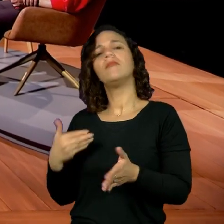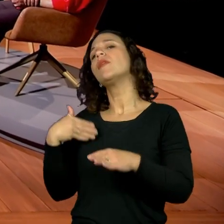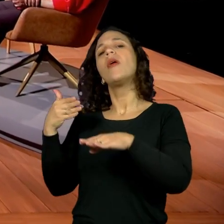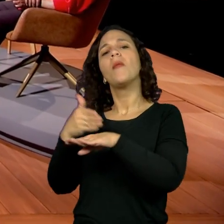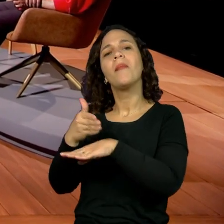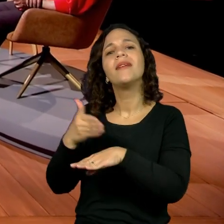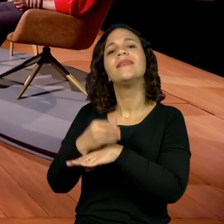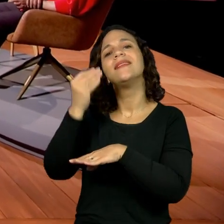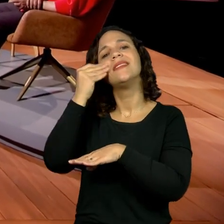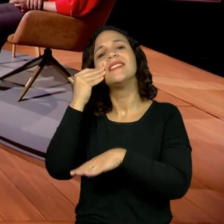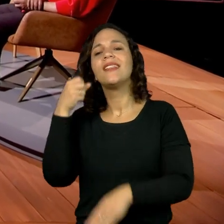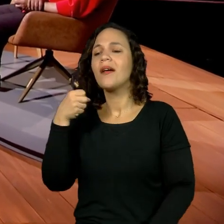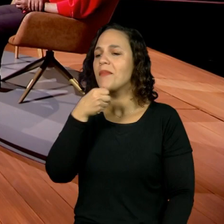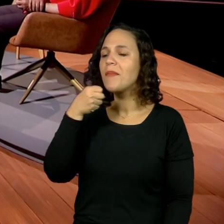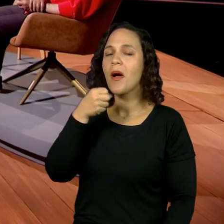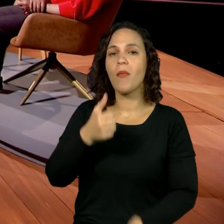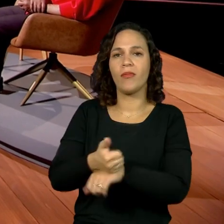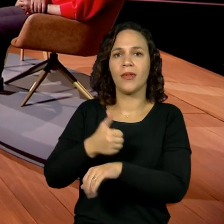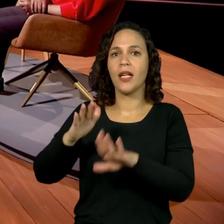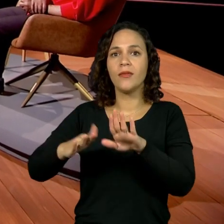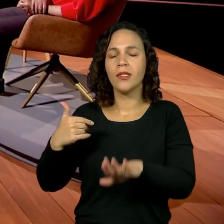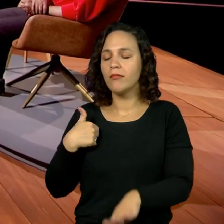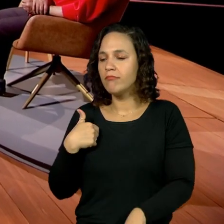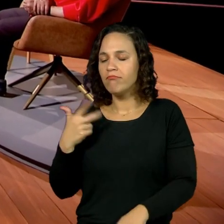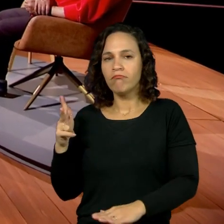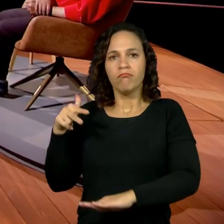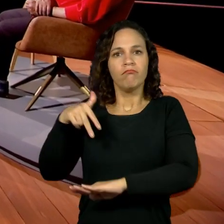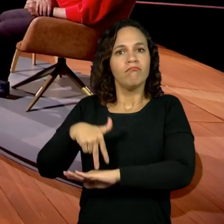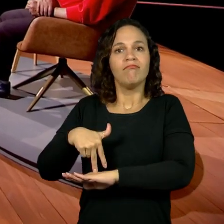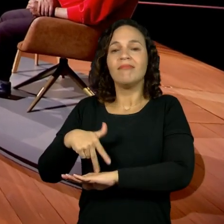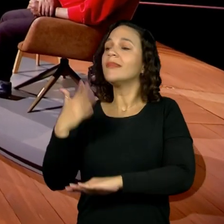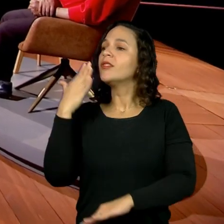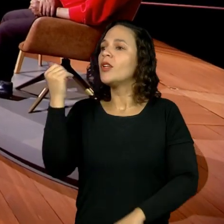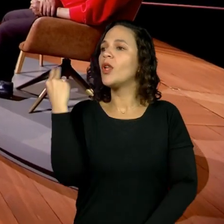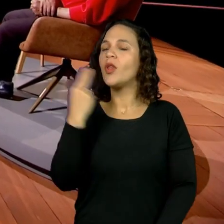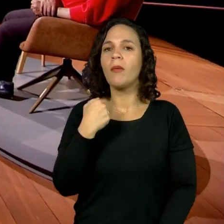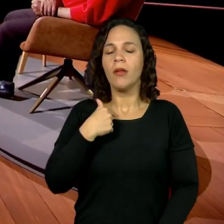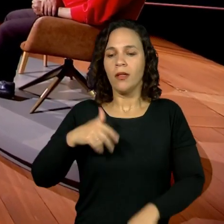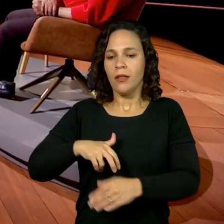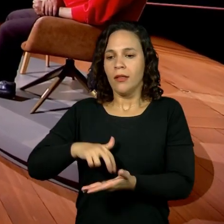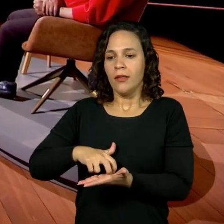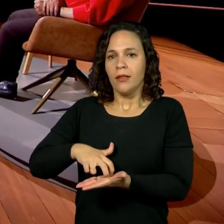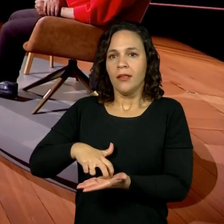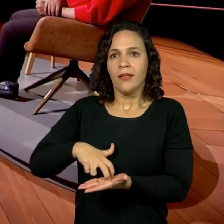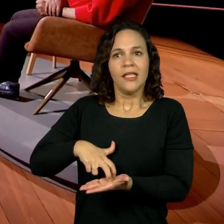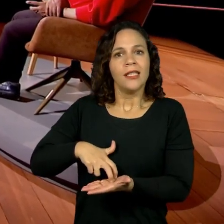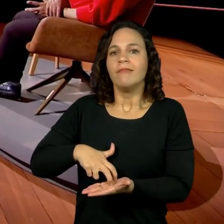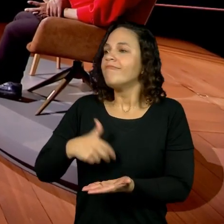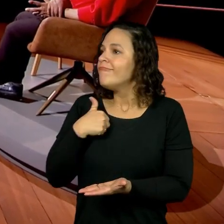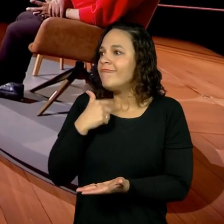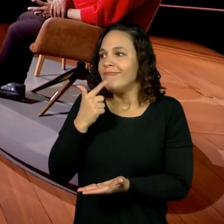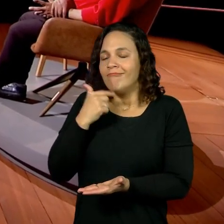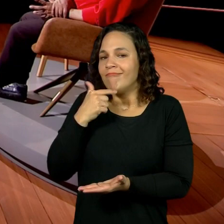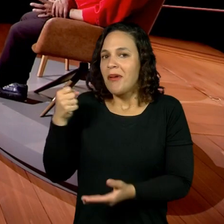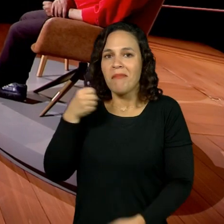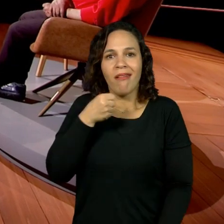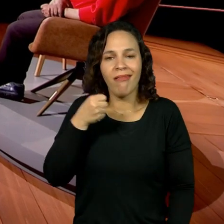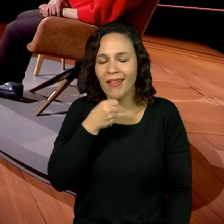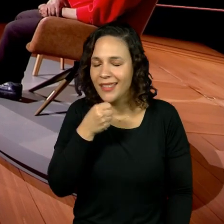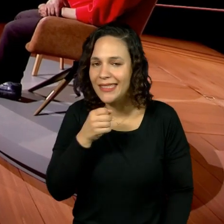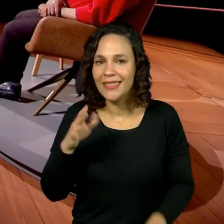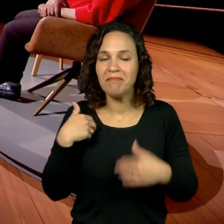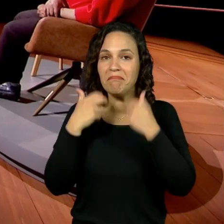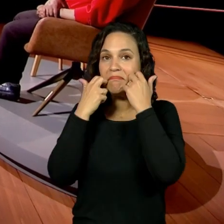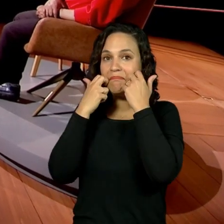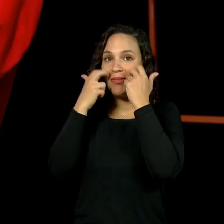de calouros, muitas vezes não tinha coragem de chegar na hora, chamava o meu nome, eu tremia, não levantava para cantar, né? Essa coisa